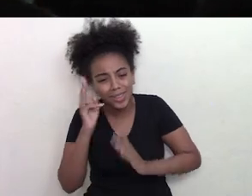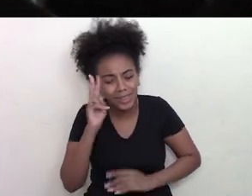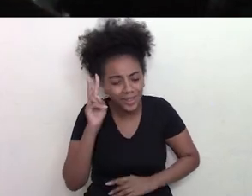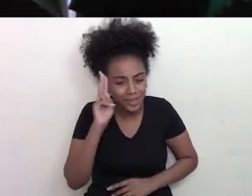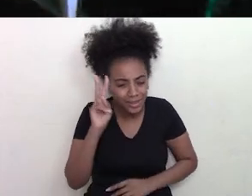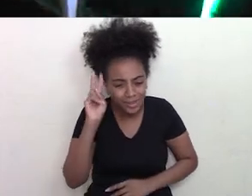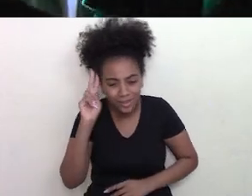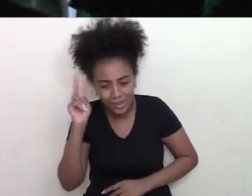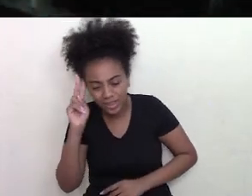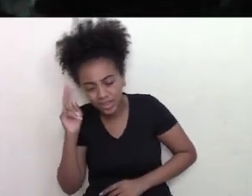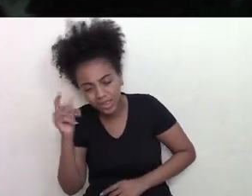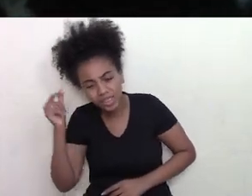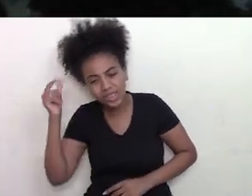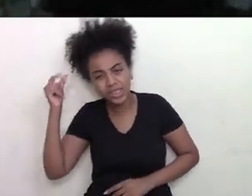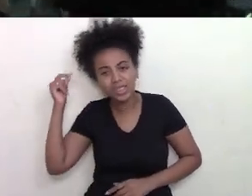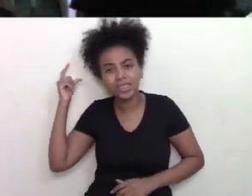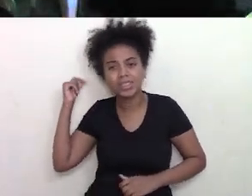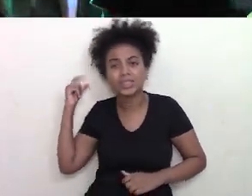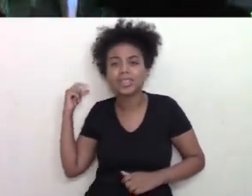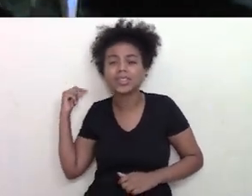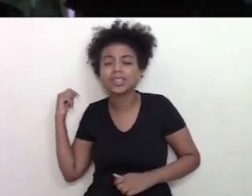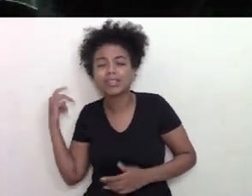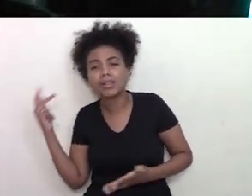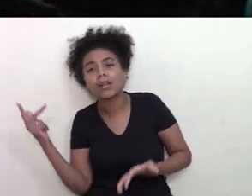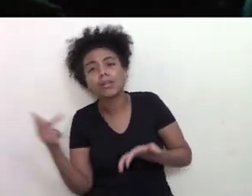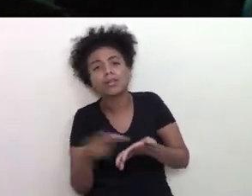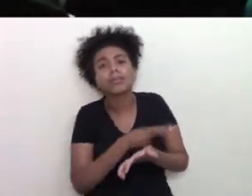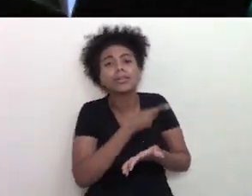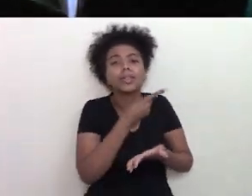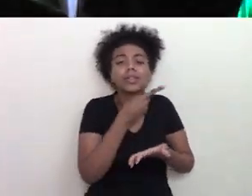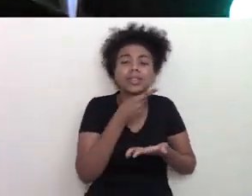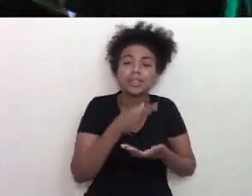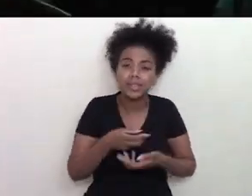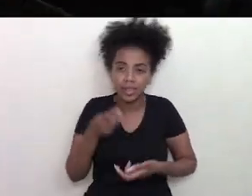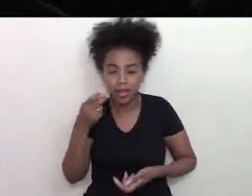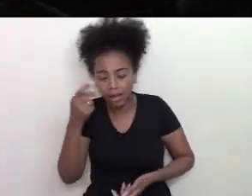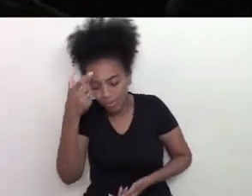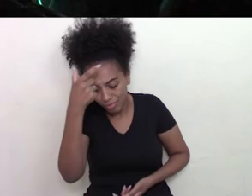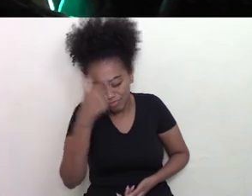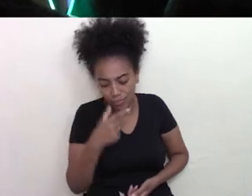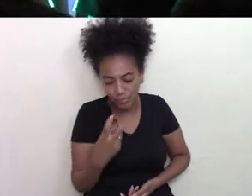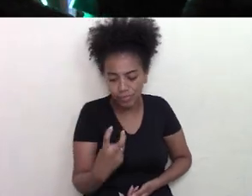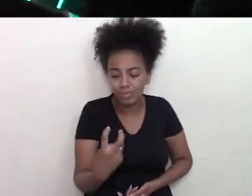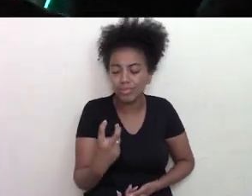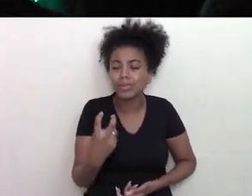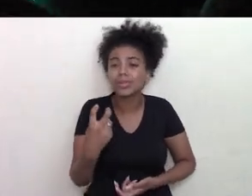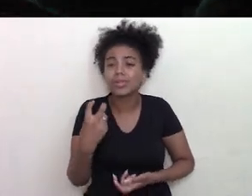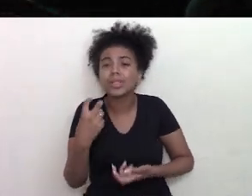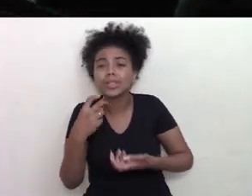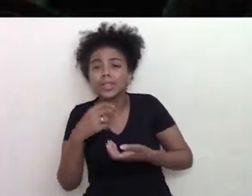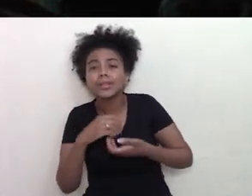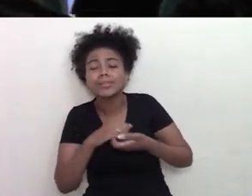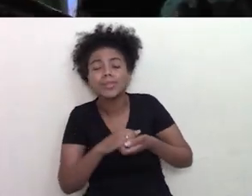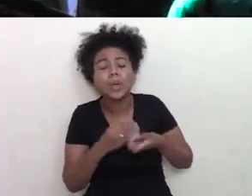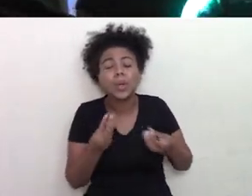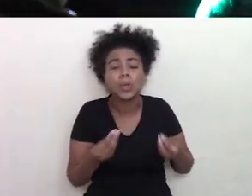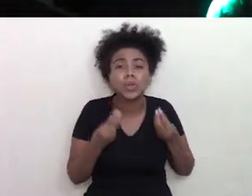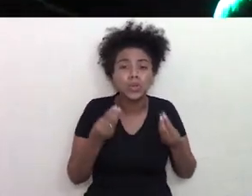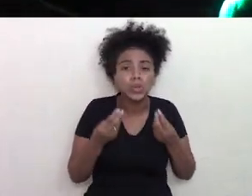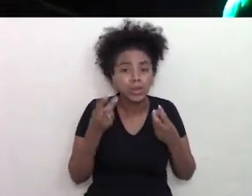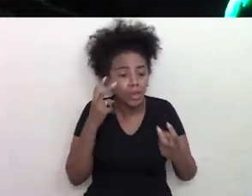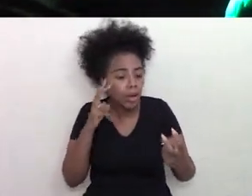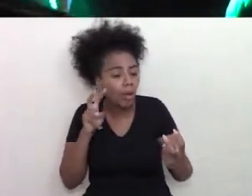Deixei uma porção de coisas pra trás. Errei em só olhar pra mim. Eu errei. Nunca te